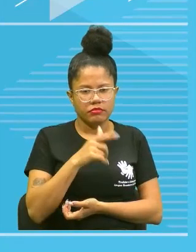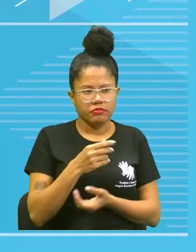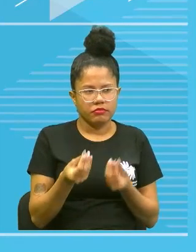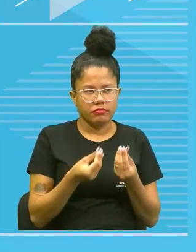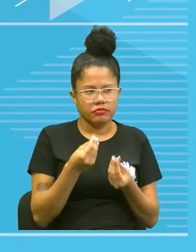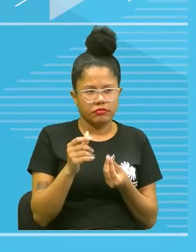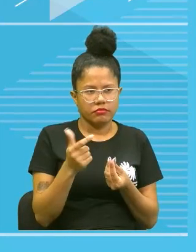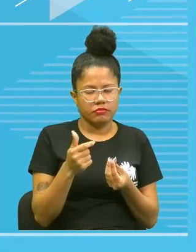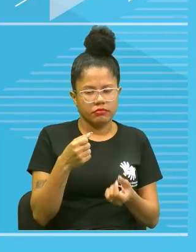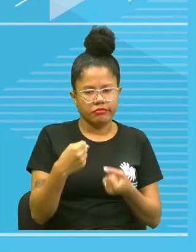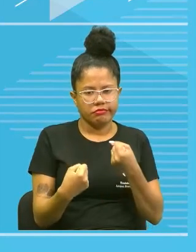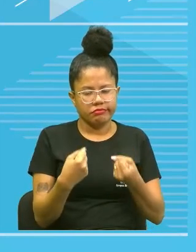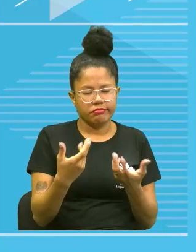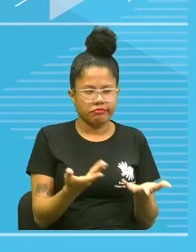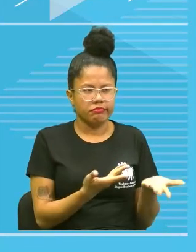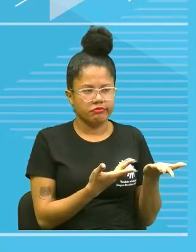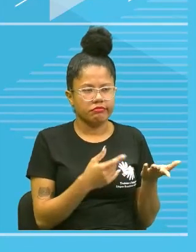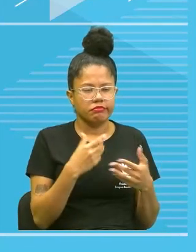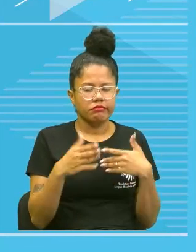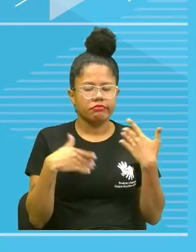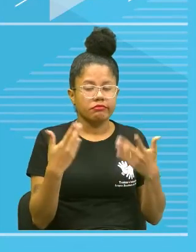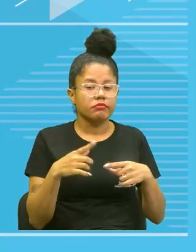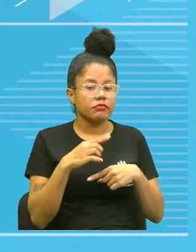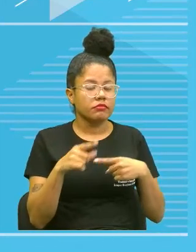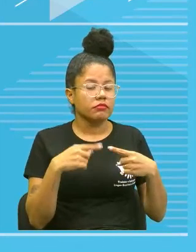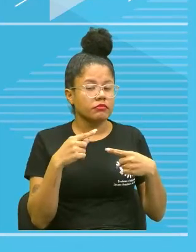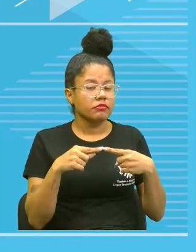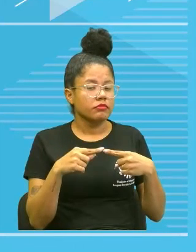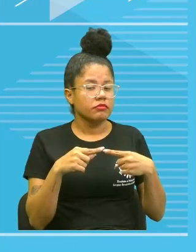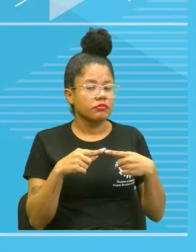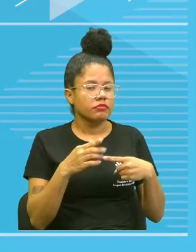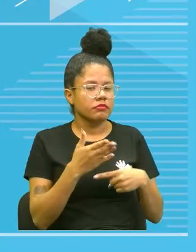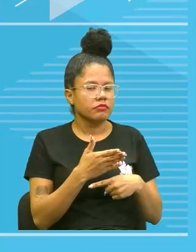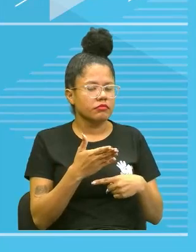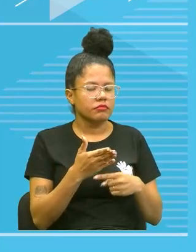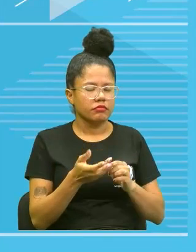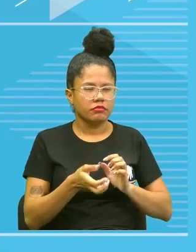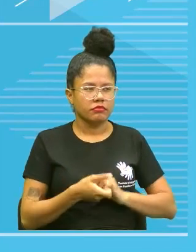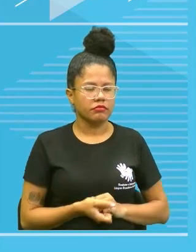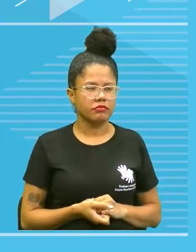a função de resfriar o motor, absorvendo o calor que sobra das suas